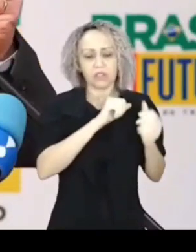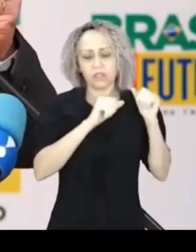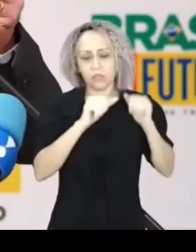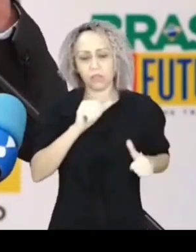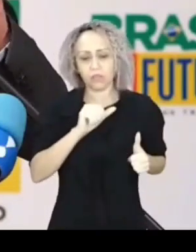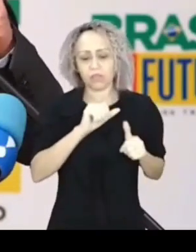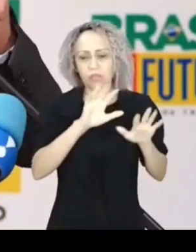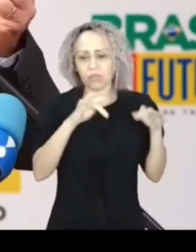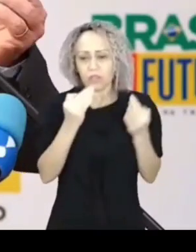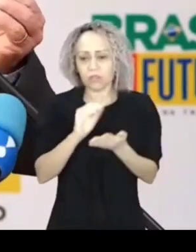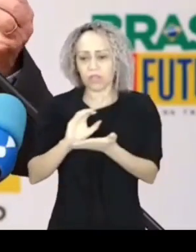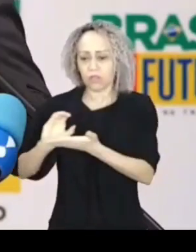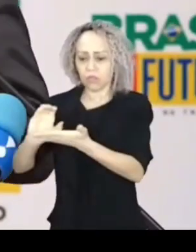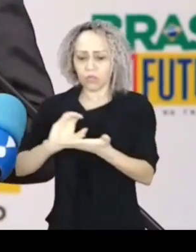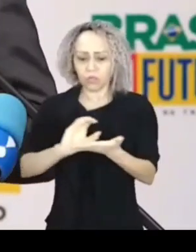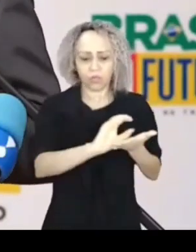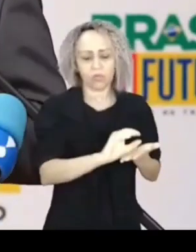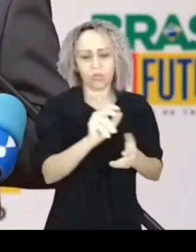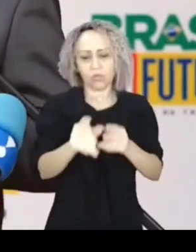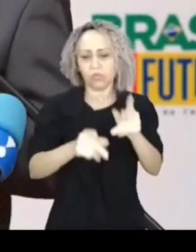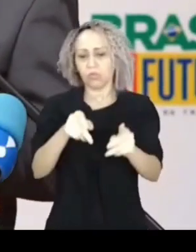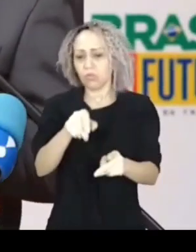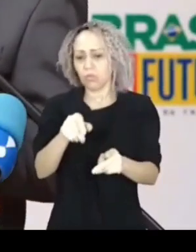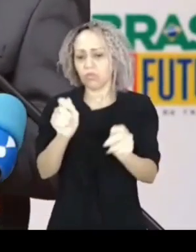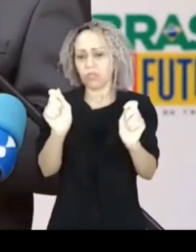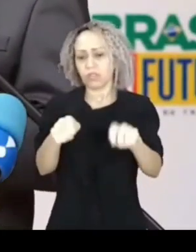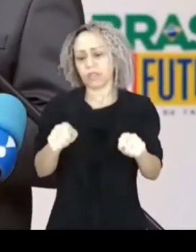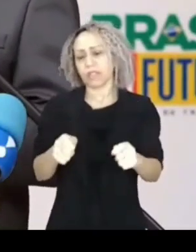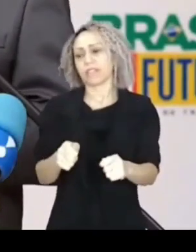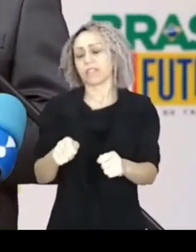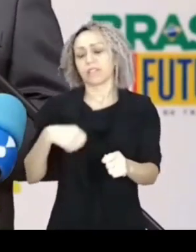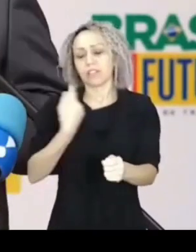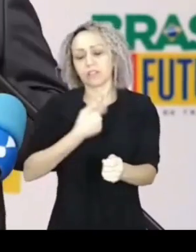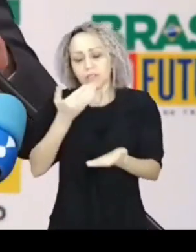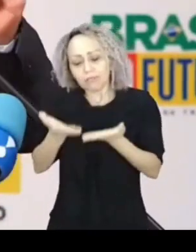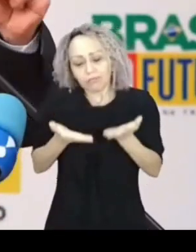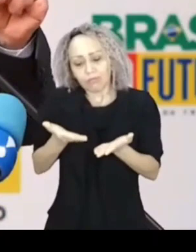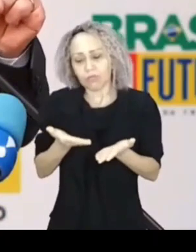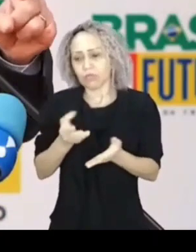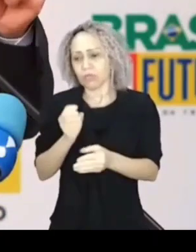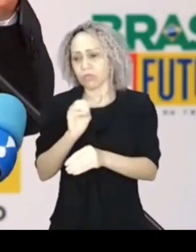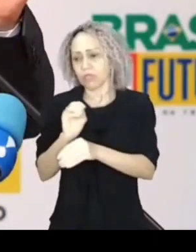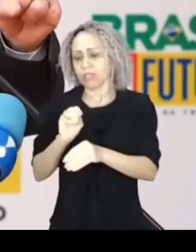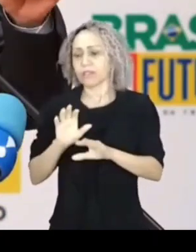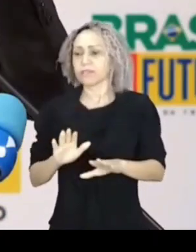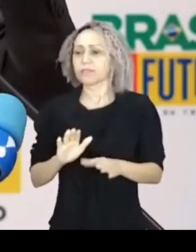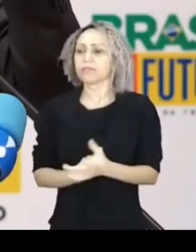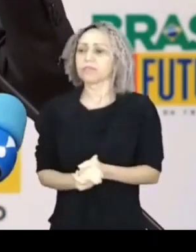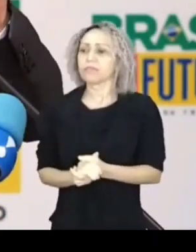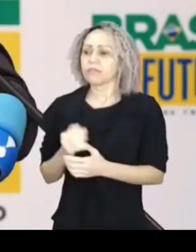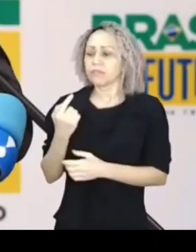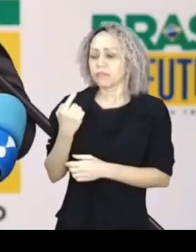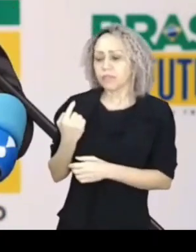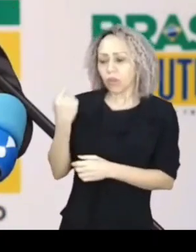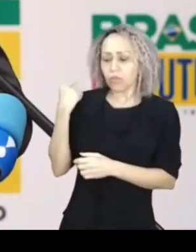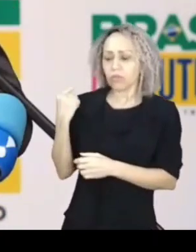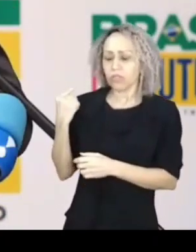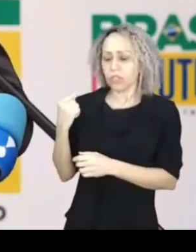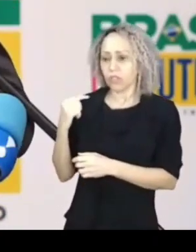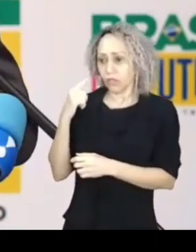gente atenda efetivamente quem necessita. Eu vi esses dias na televisão que o cidadão que ofendeu o Gilberto Gil no